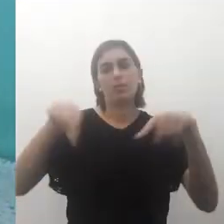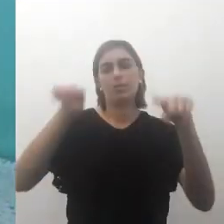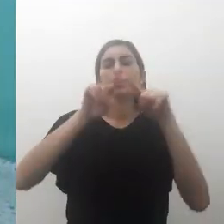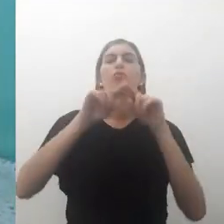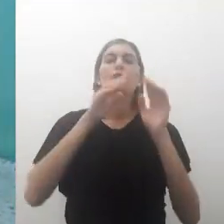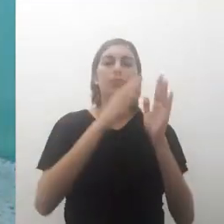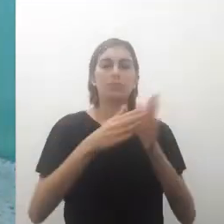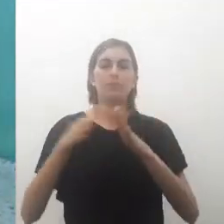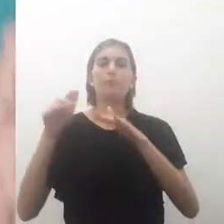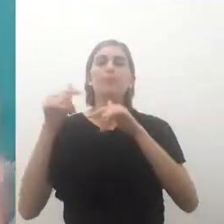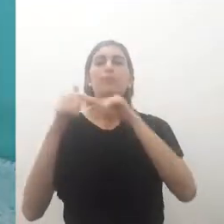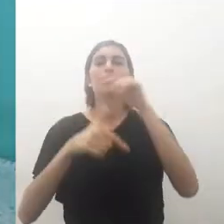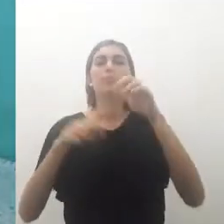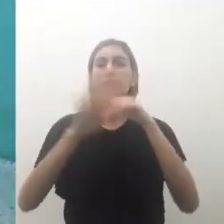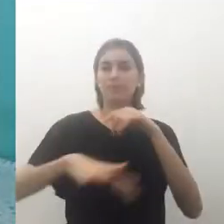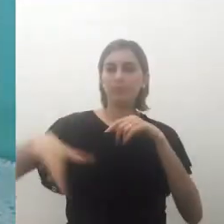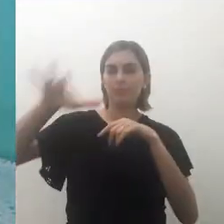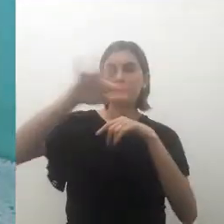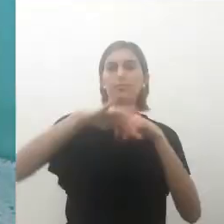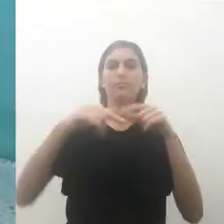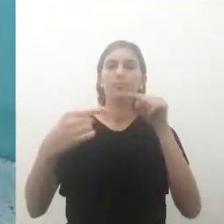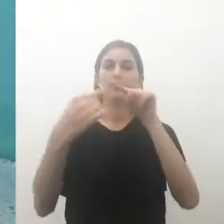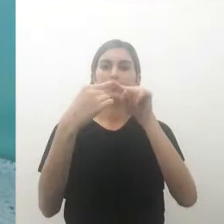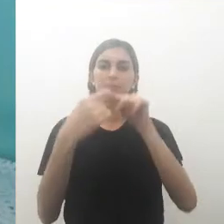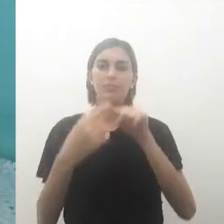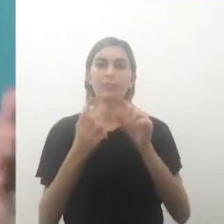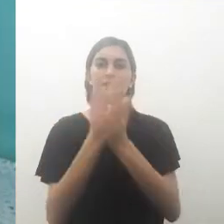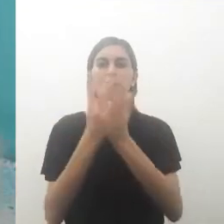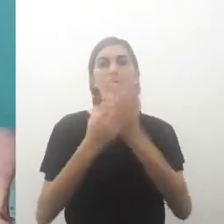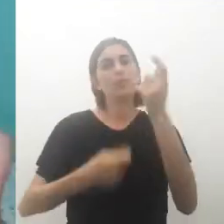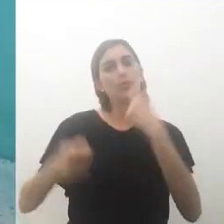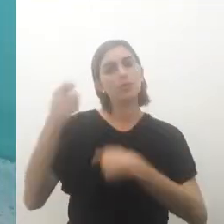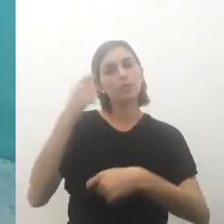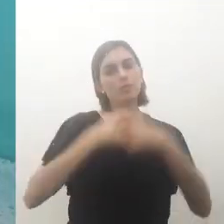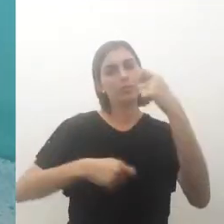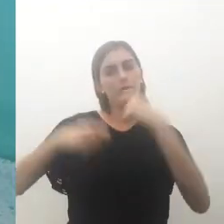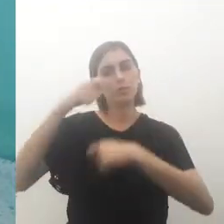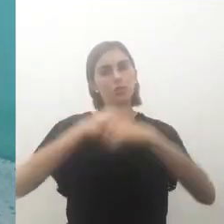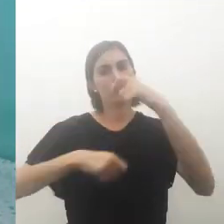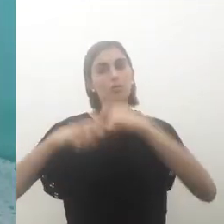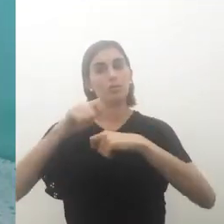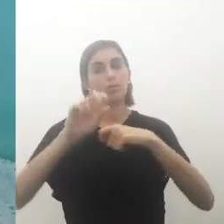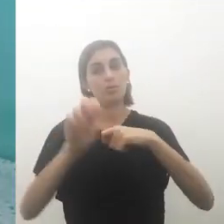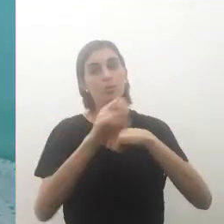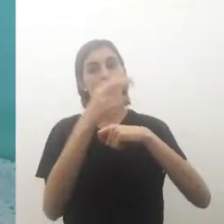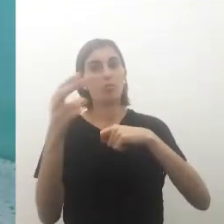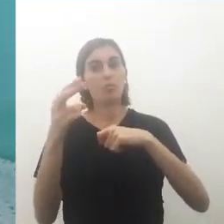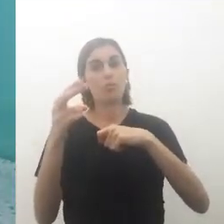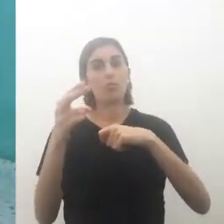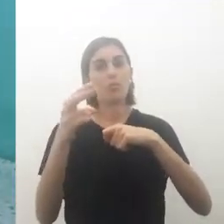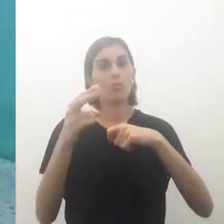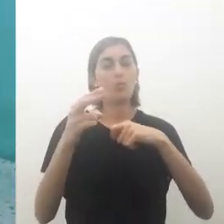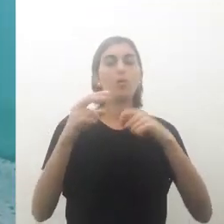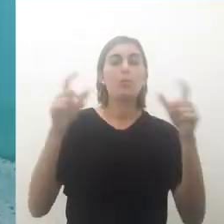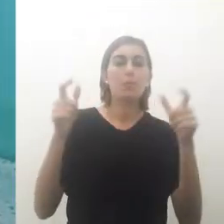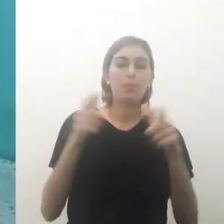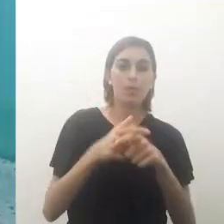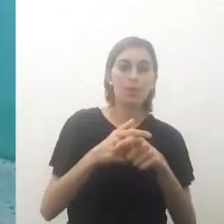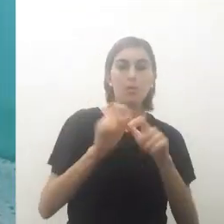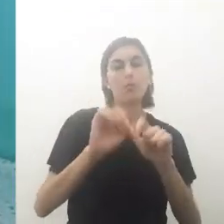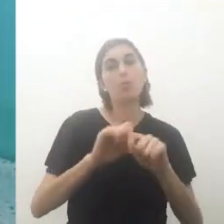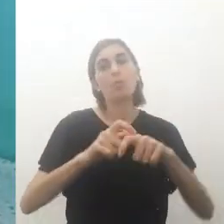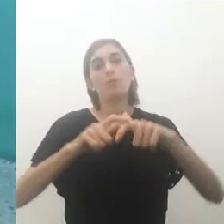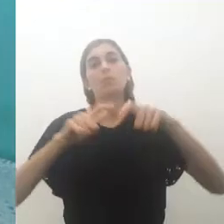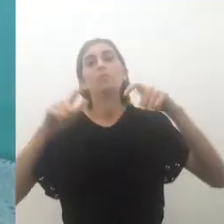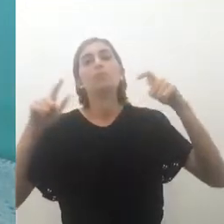organização. A gente vai estar dentro desse universo aí, ligado sempre à administração, seja no aspecto